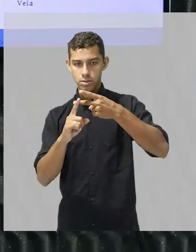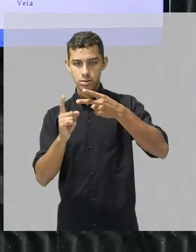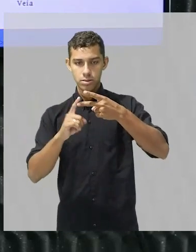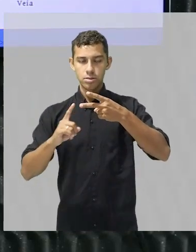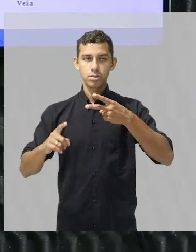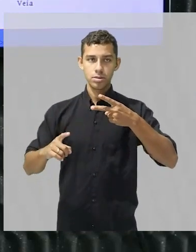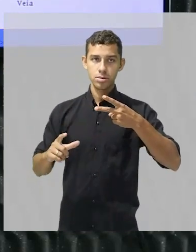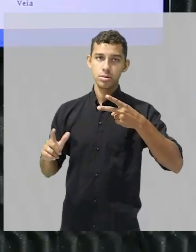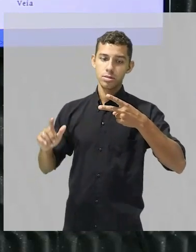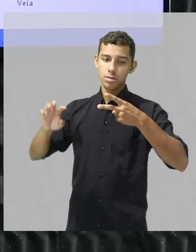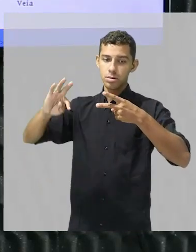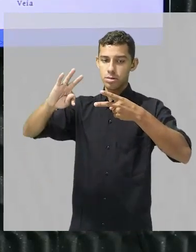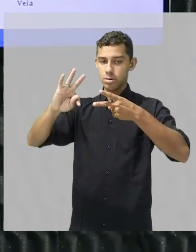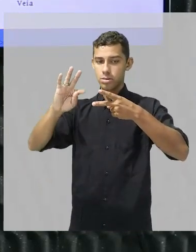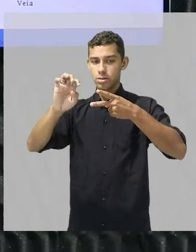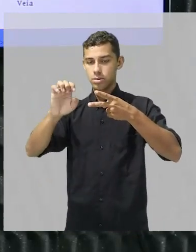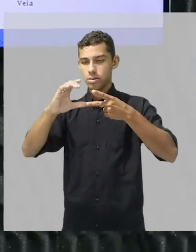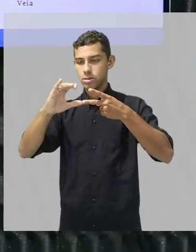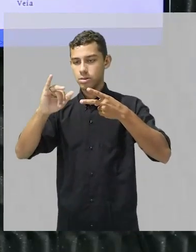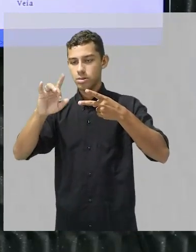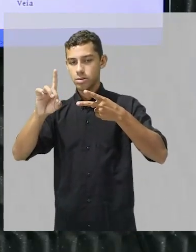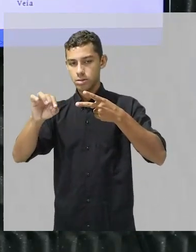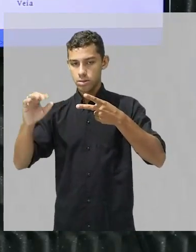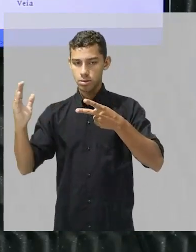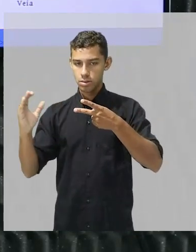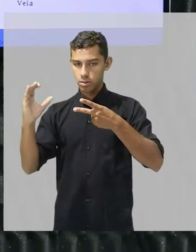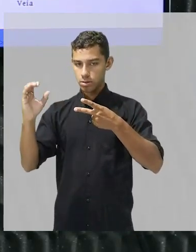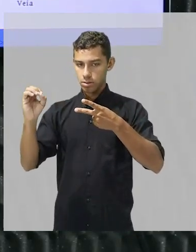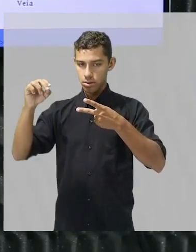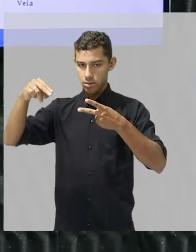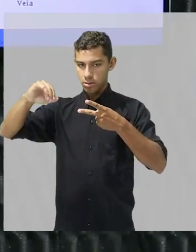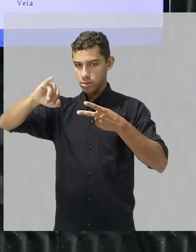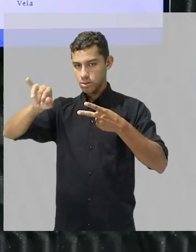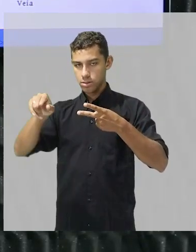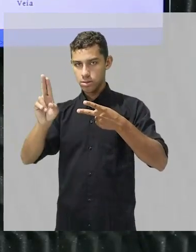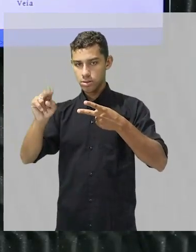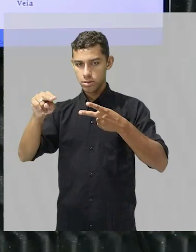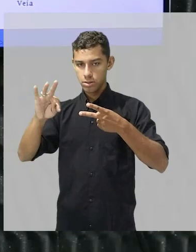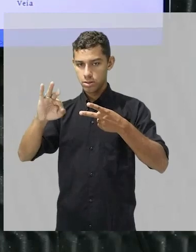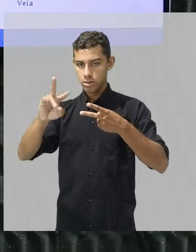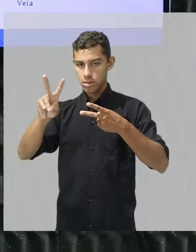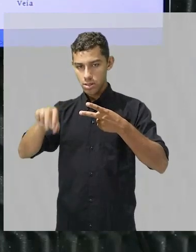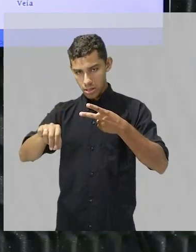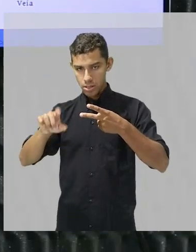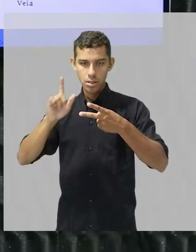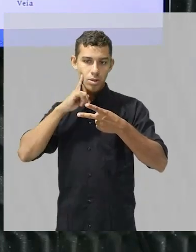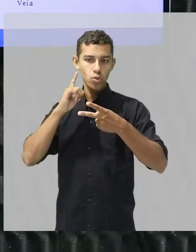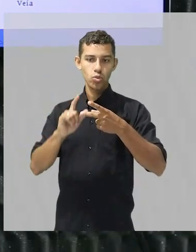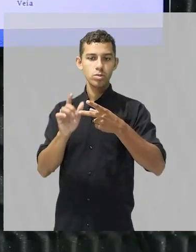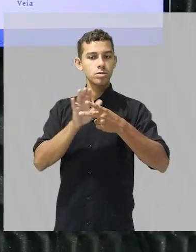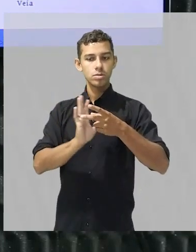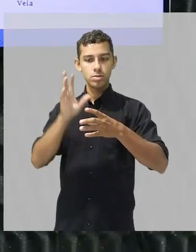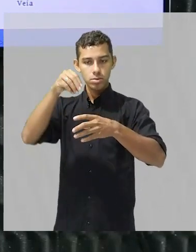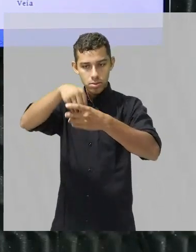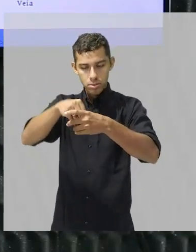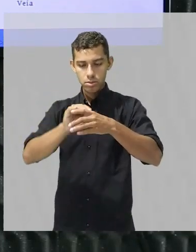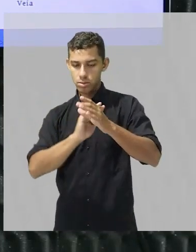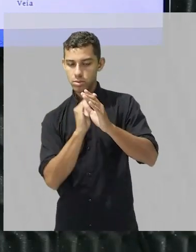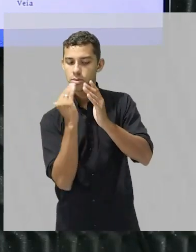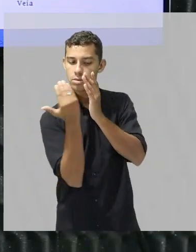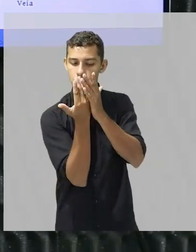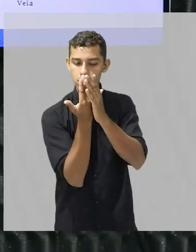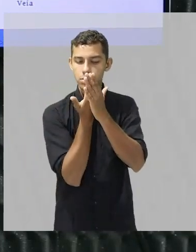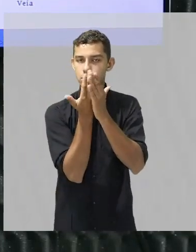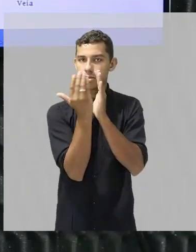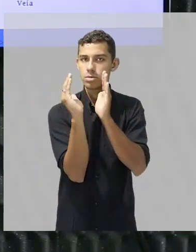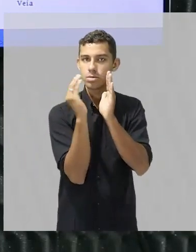ser tanto a veia quanto a artéria. Nós temos aqui, ó, um tecido conjuntivo, que fica na face interna da